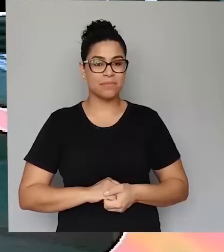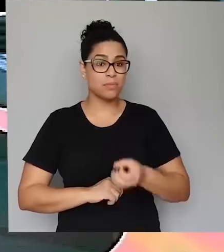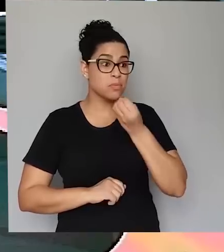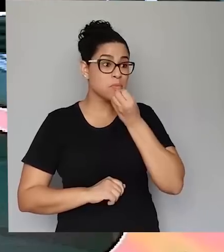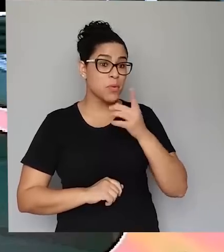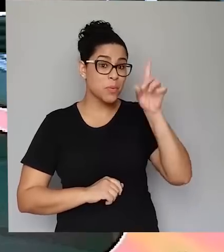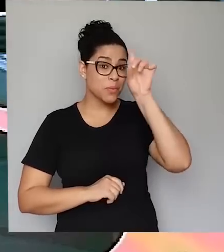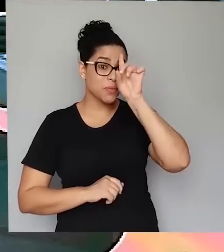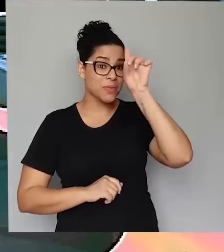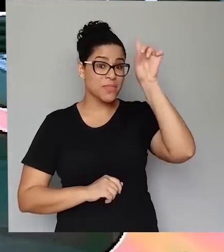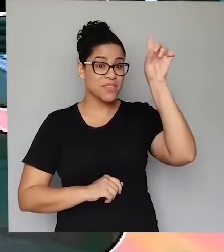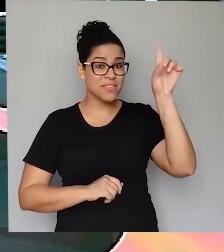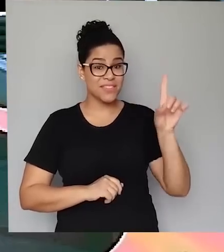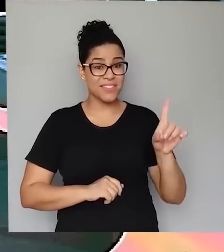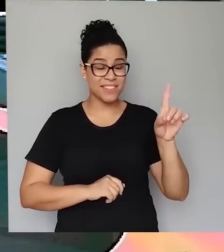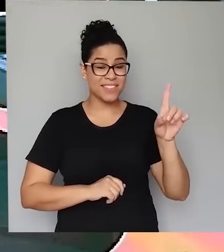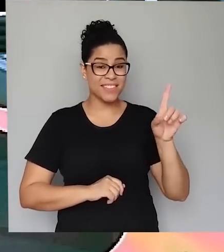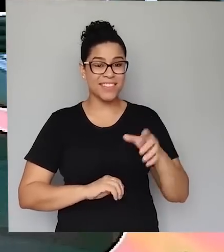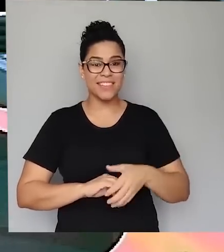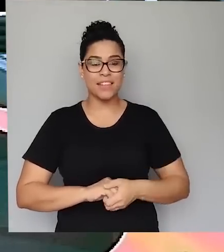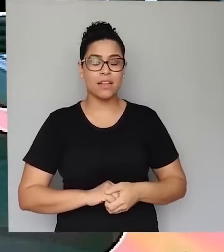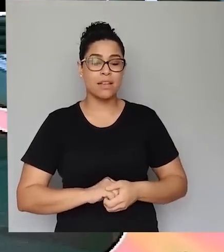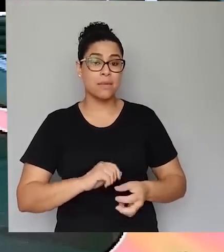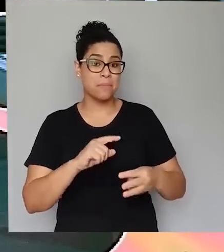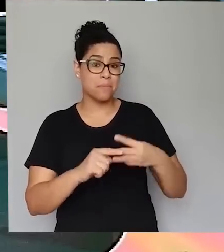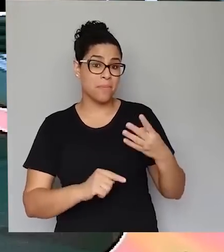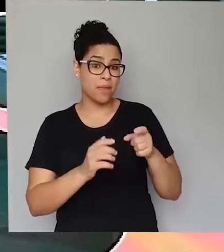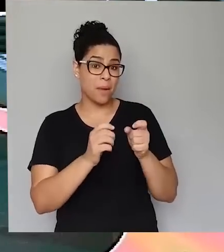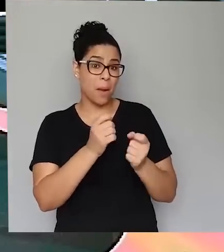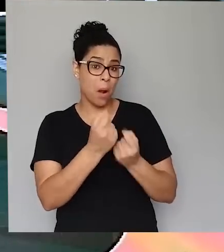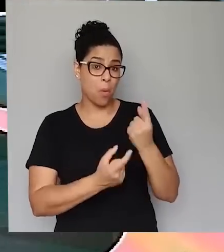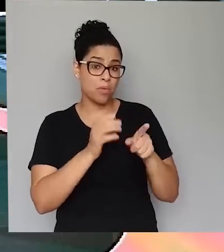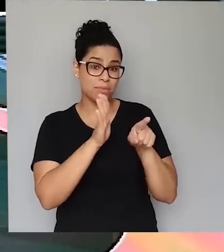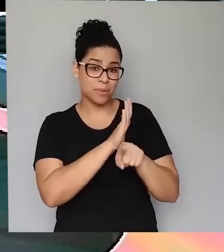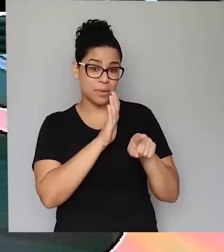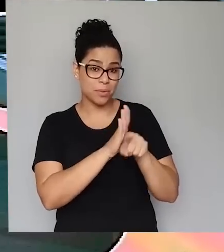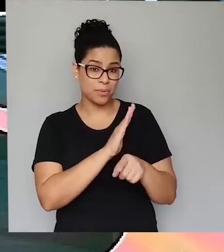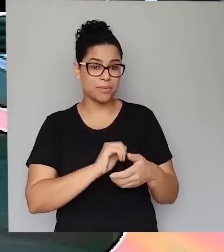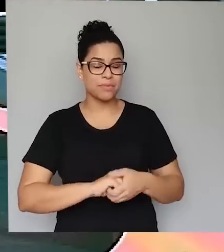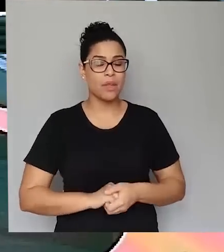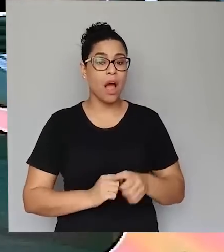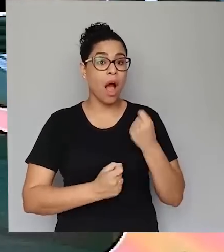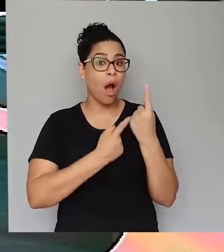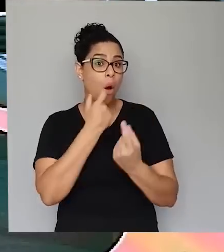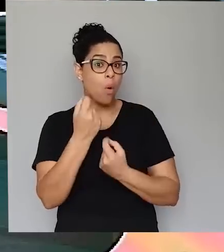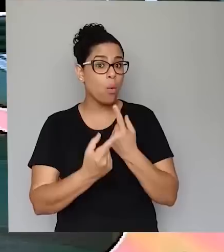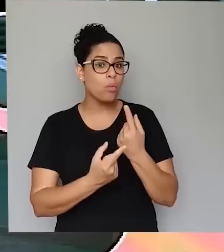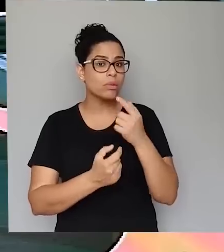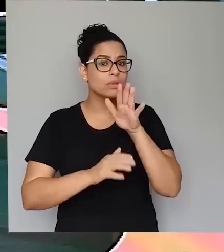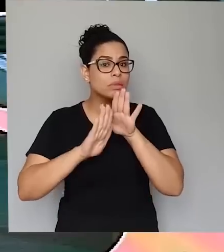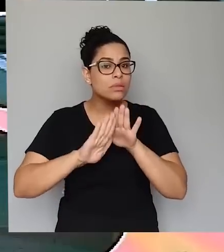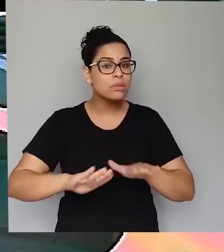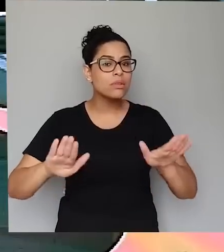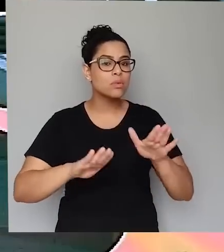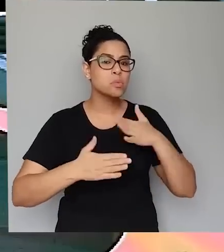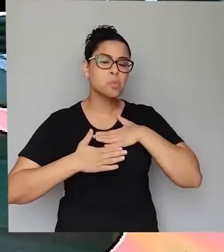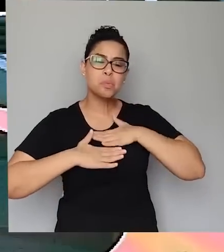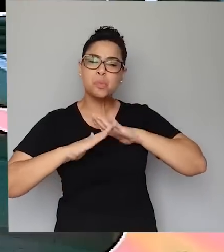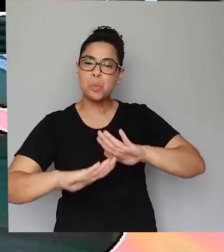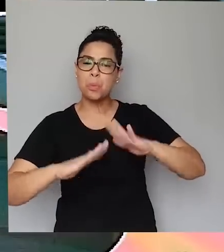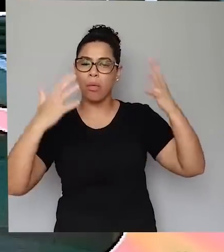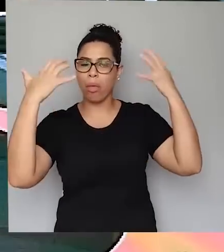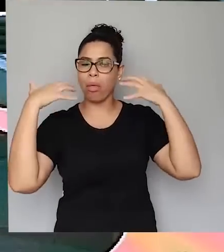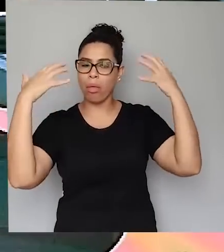Good morning, Mr. Sands. I have some questions for you. Muitas crianças não gostam de tomar banho e acreditam que